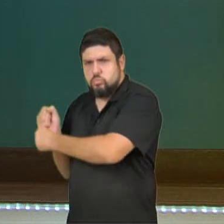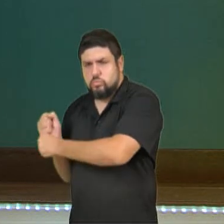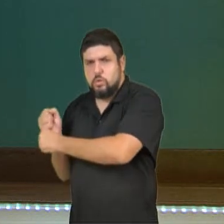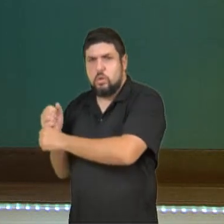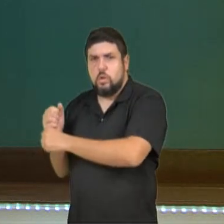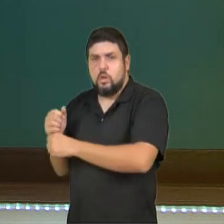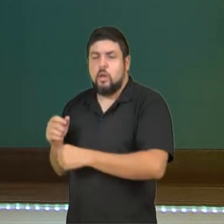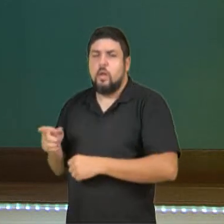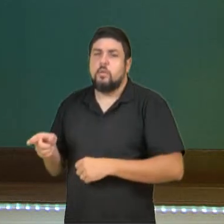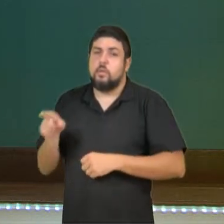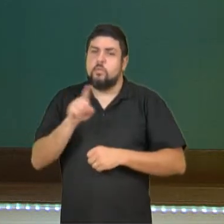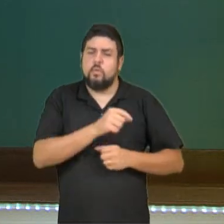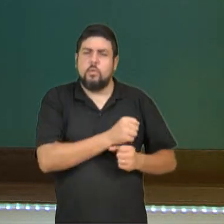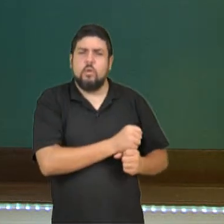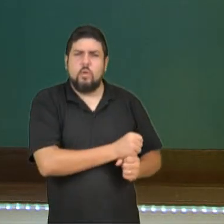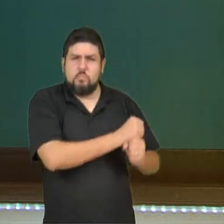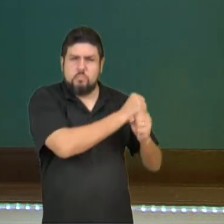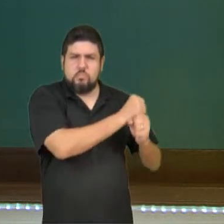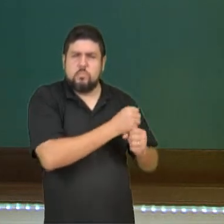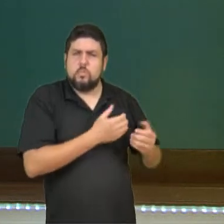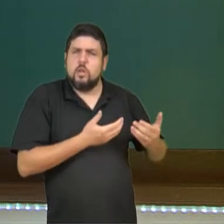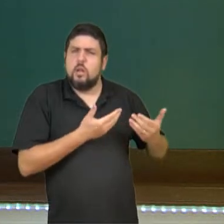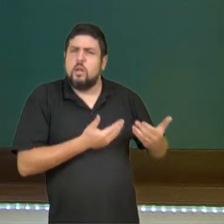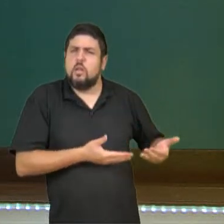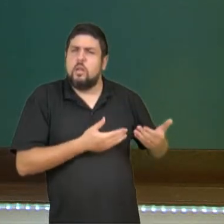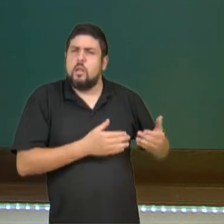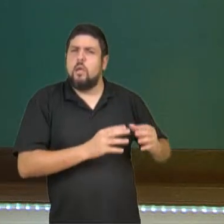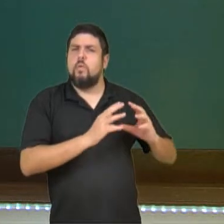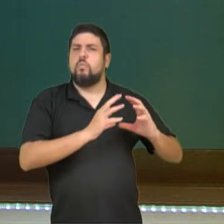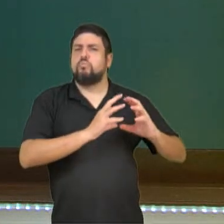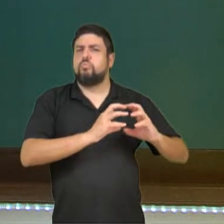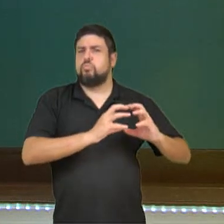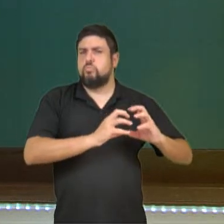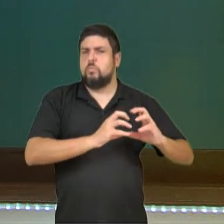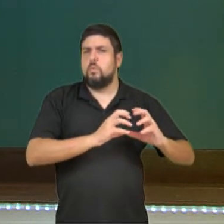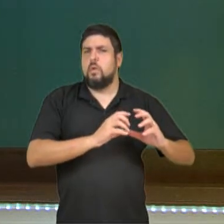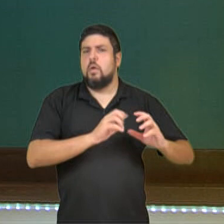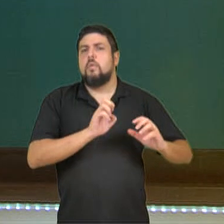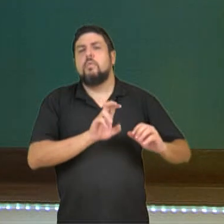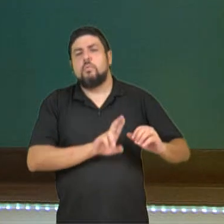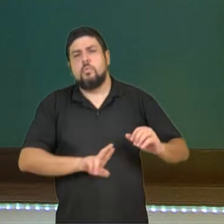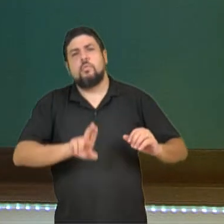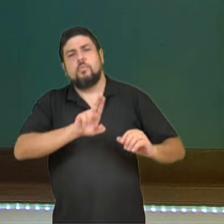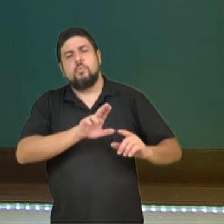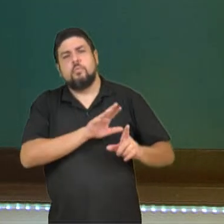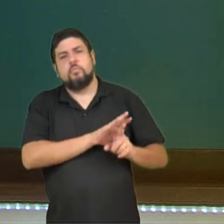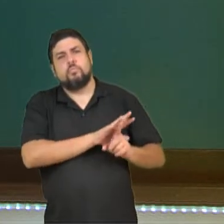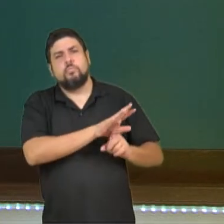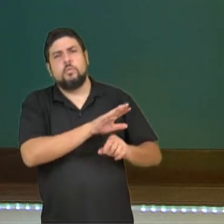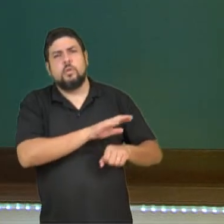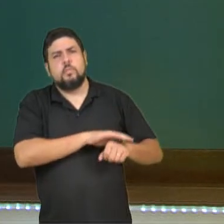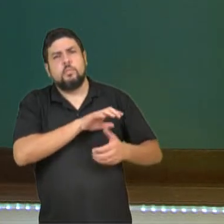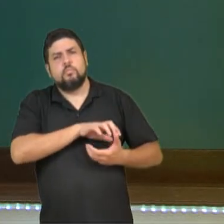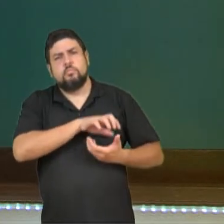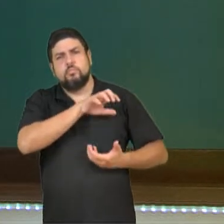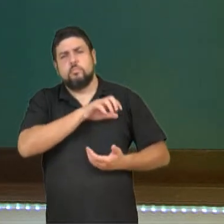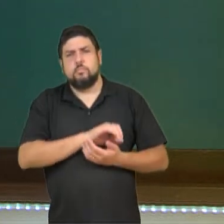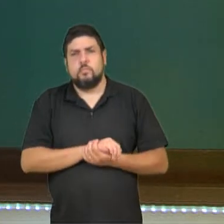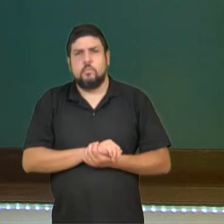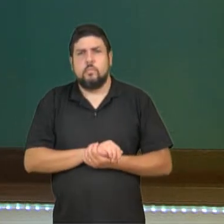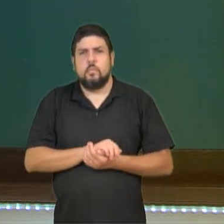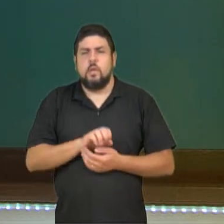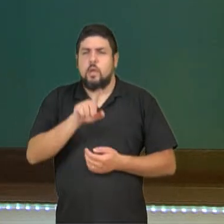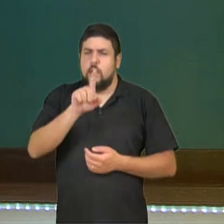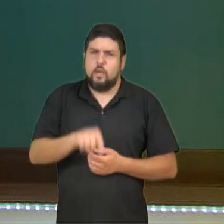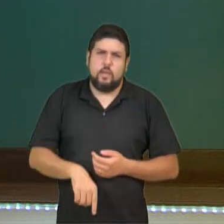de uma forma mais leve. Então, as pessoas mais velhas, geralmente, que praticam o softball. Mas isso daí é um